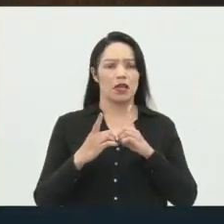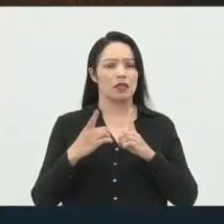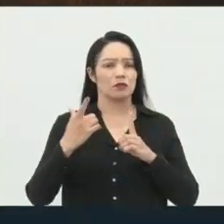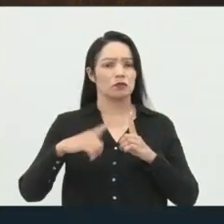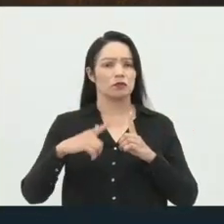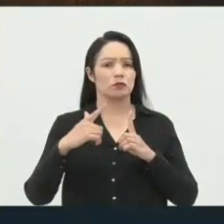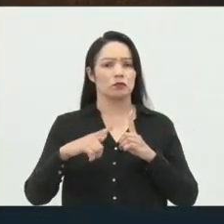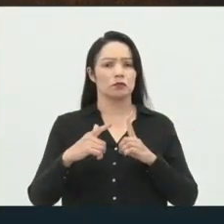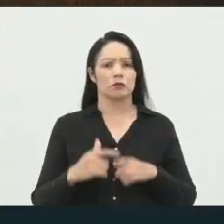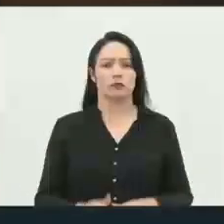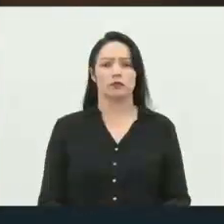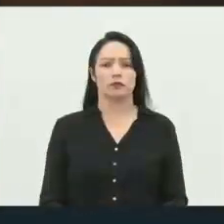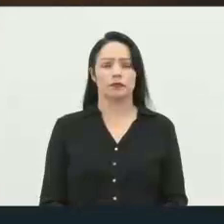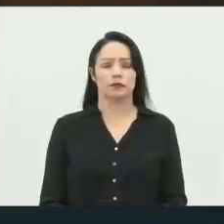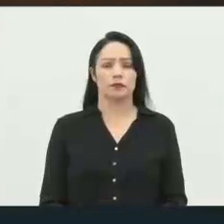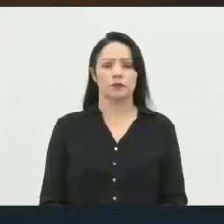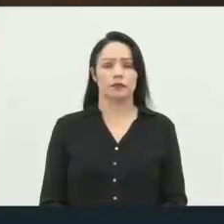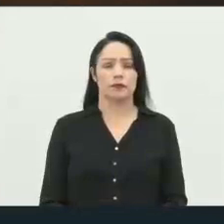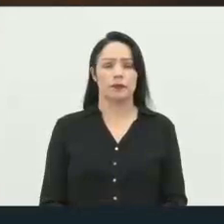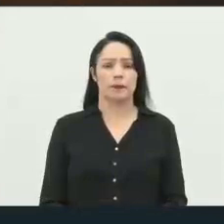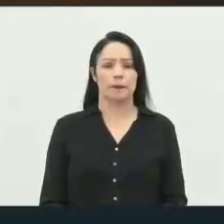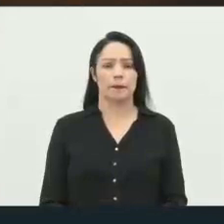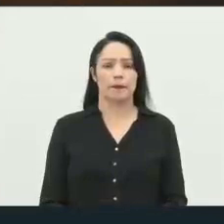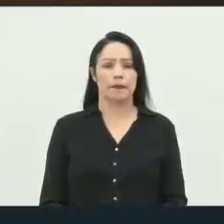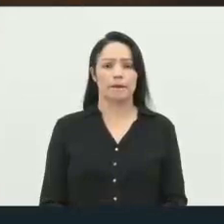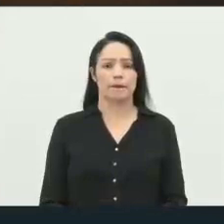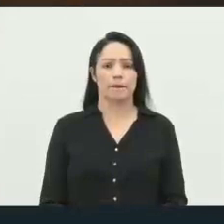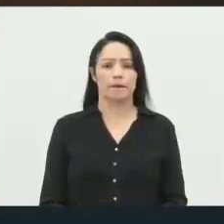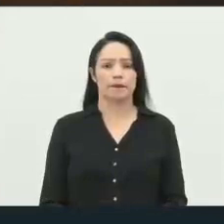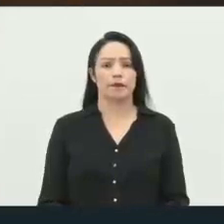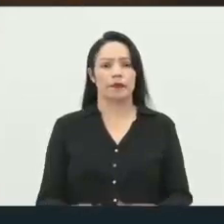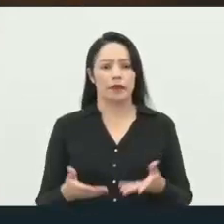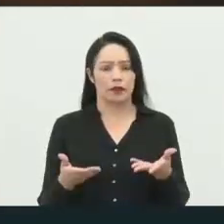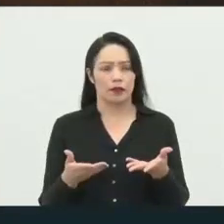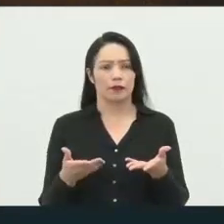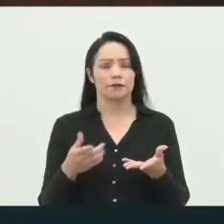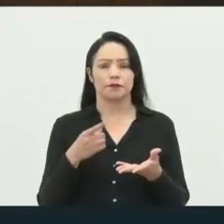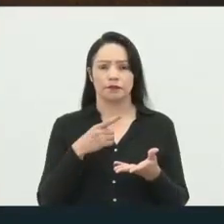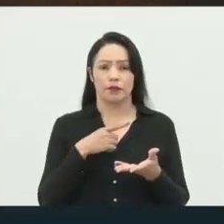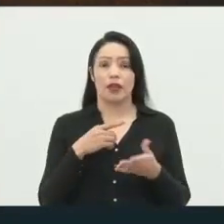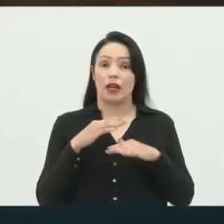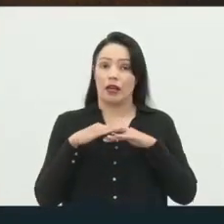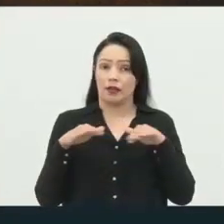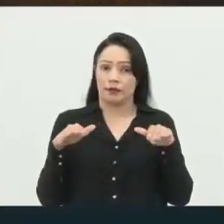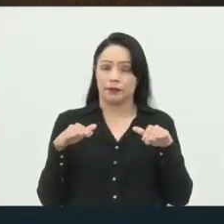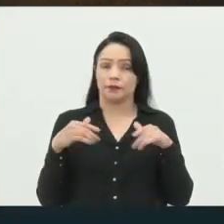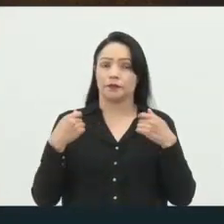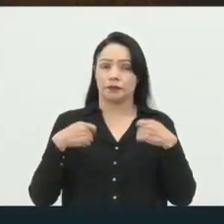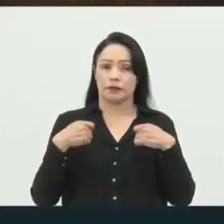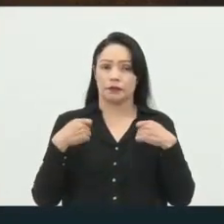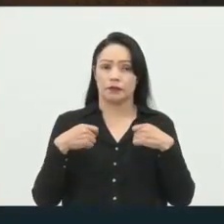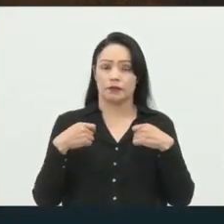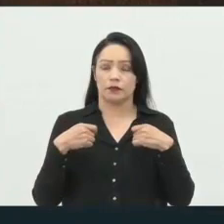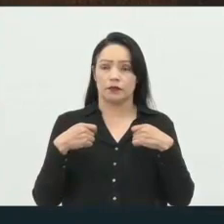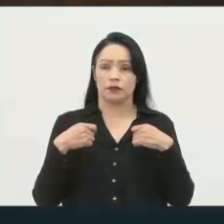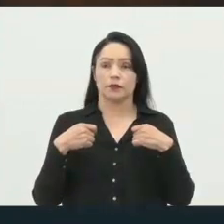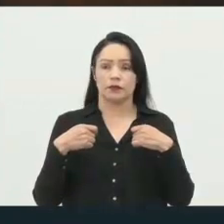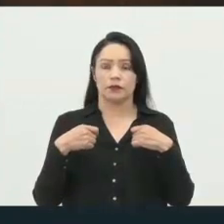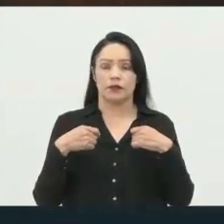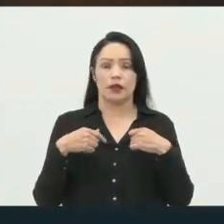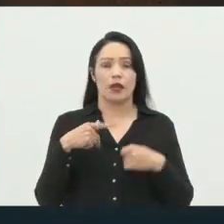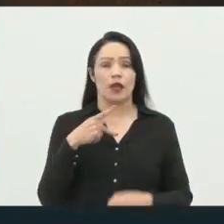população agora também a gente também a gente também tem que acabar também com as poltronas de leitos né